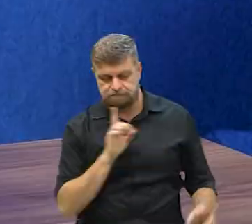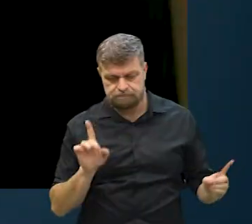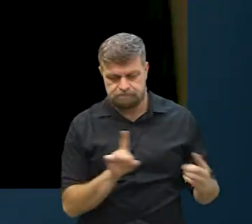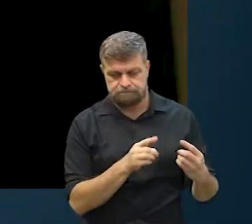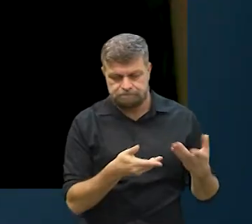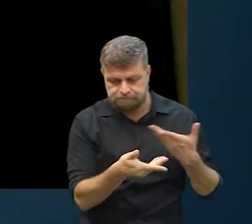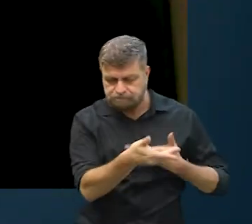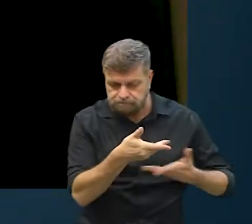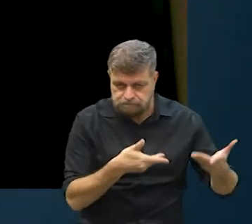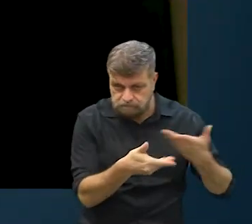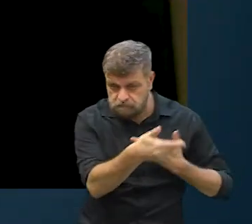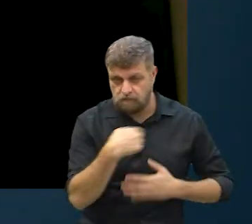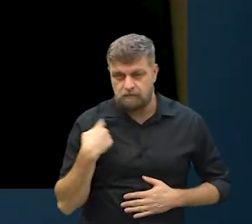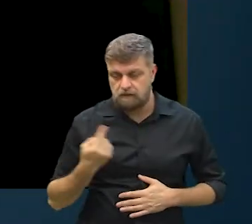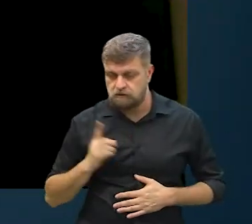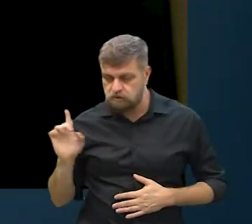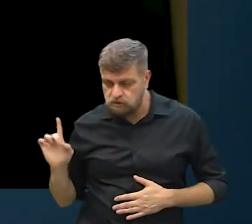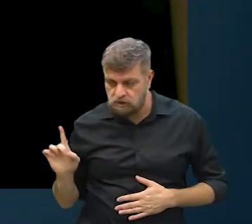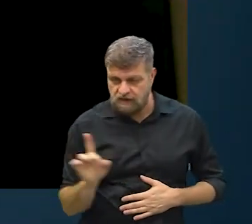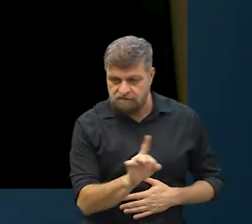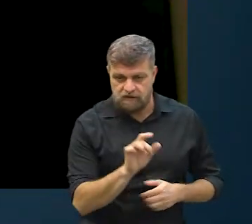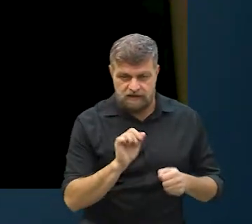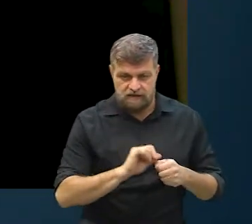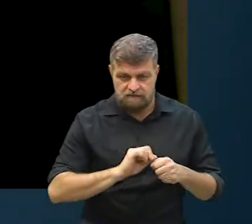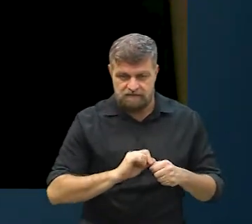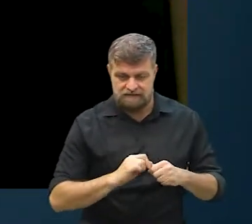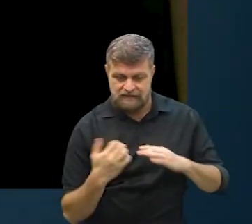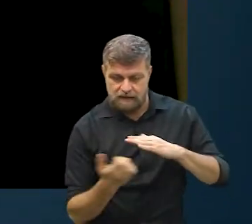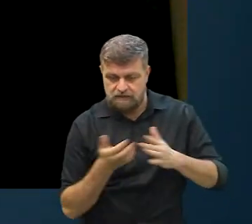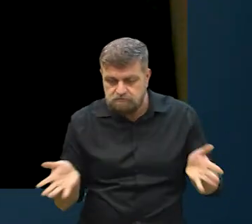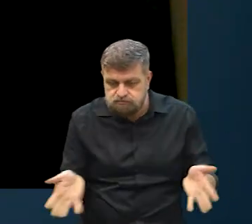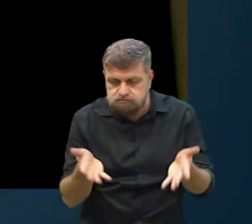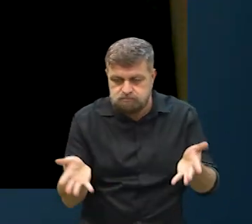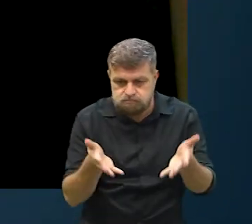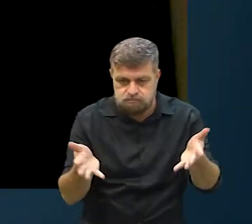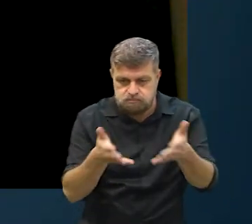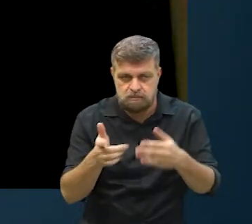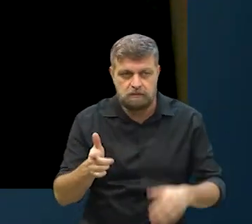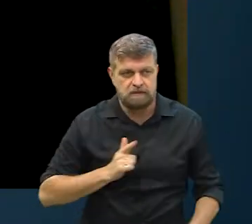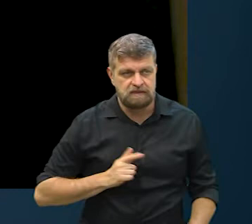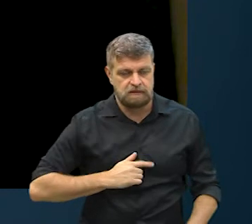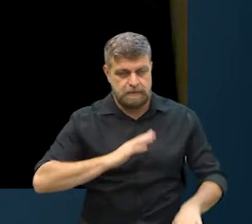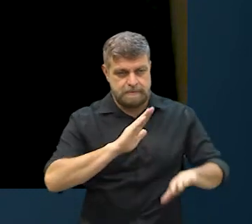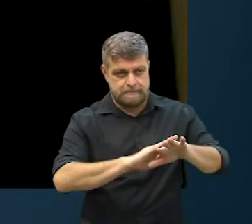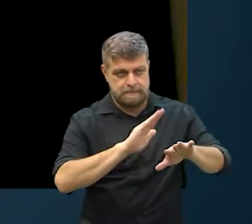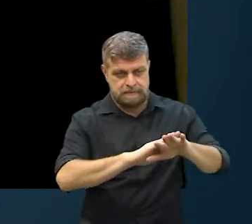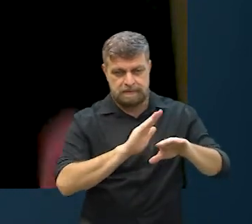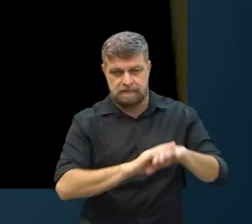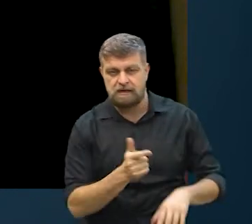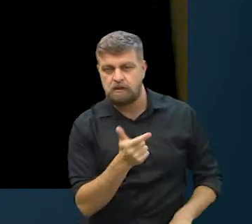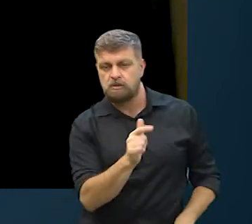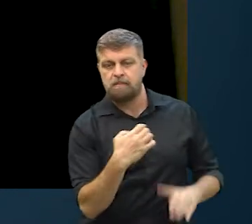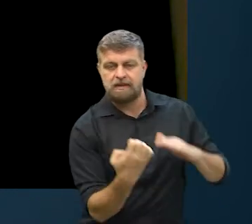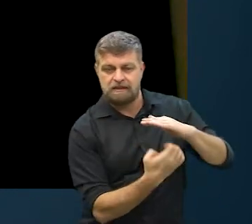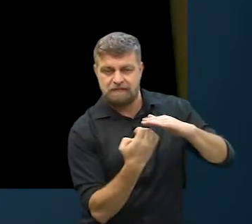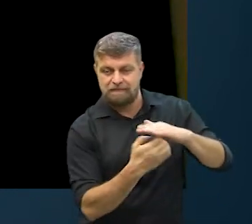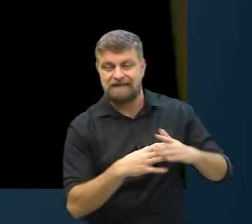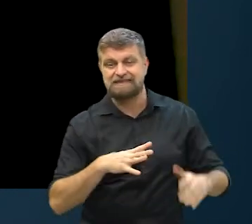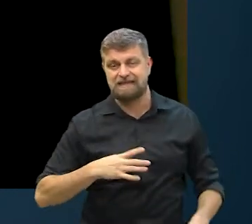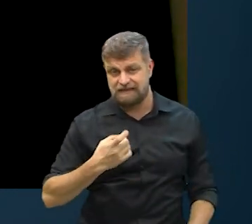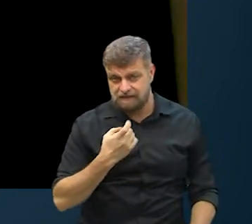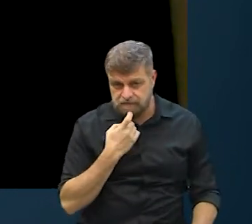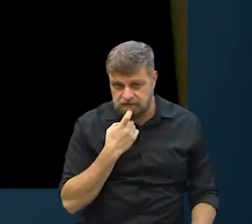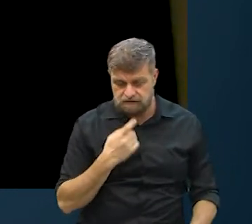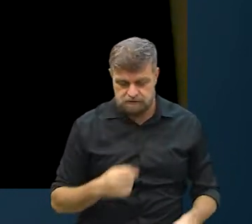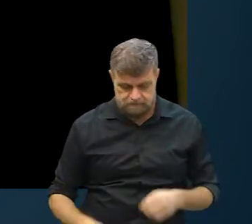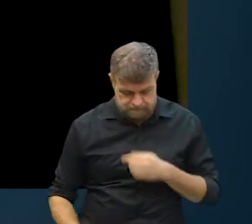meu, e a gente foi fazer essa aceleração lá no Founders, por intermédio da realizadora, que é a Venture Hub, aqui